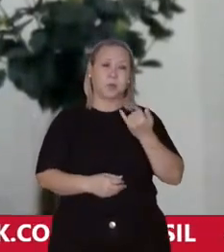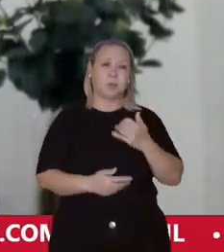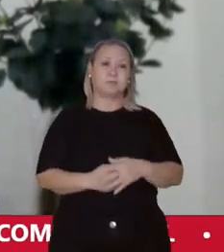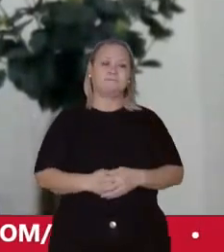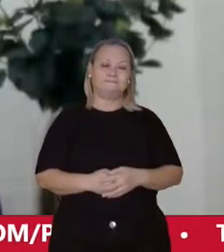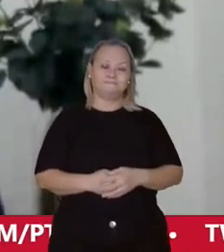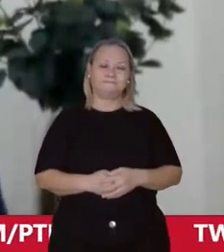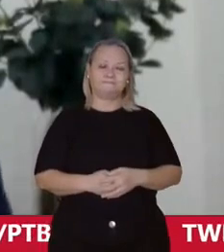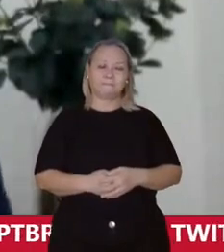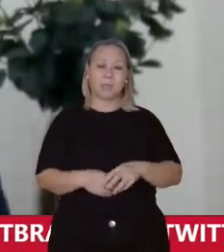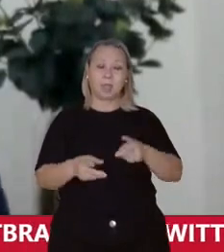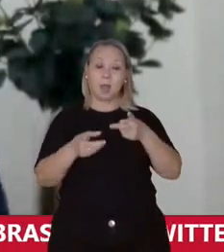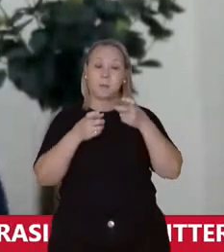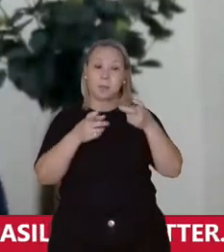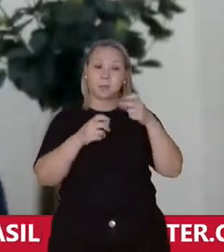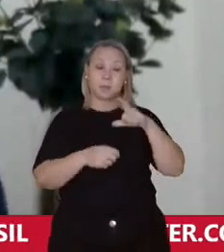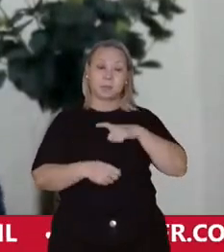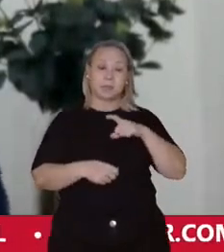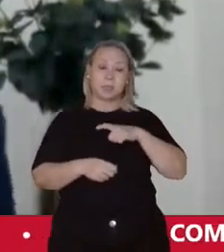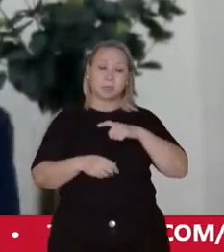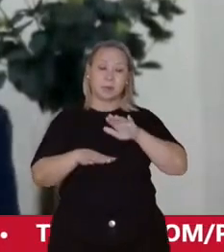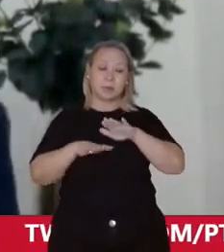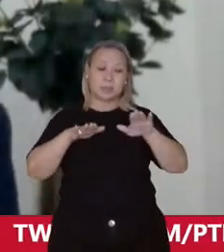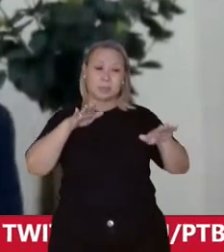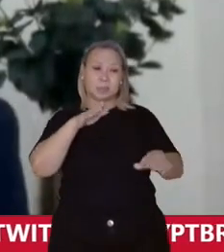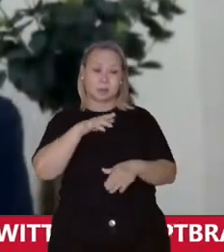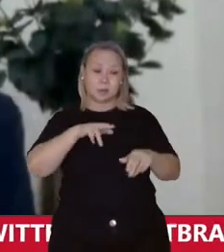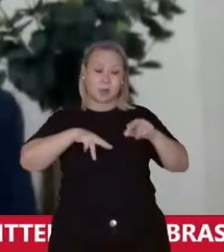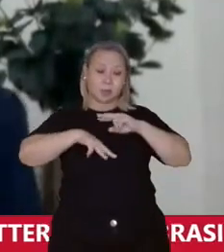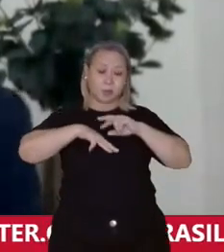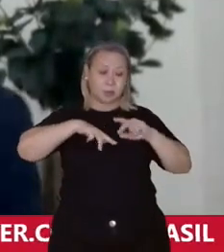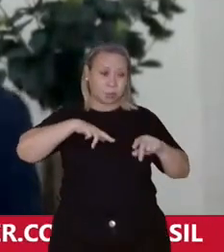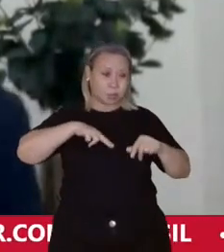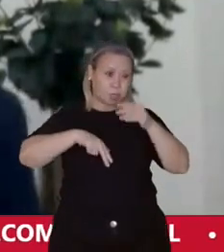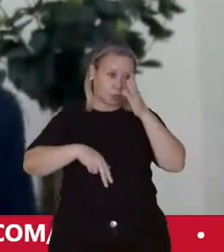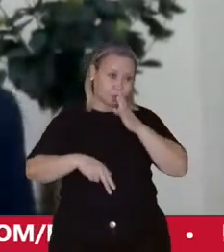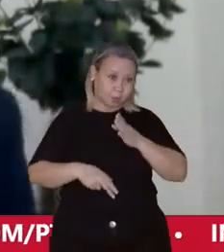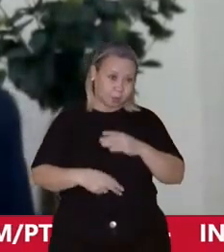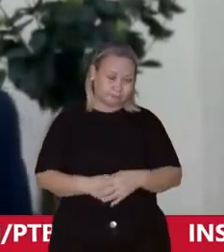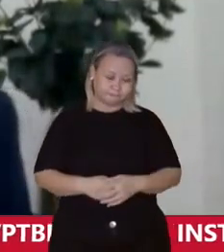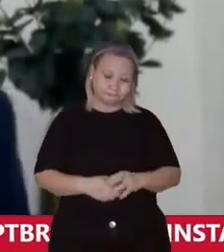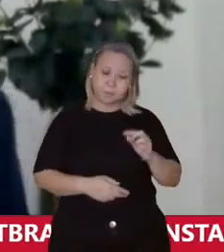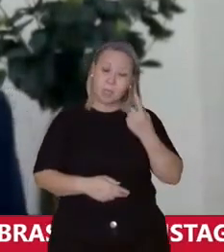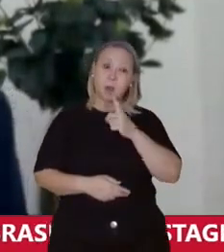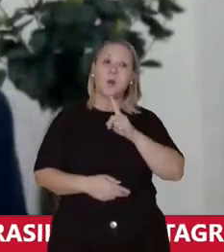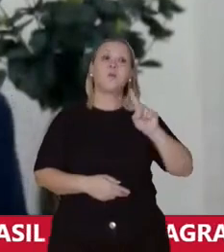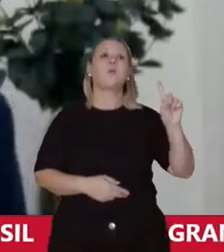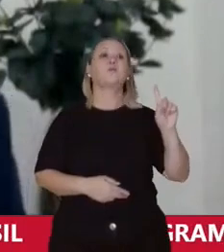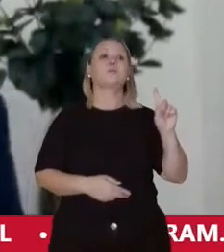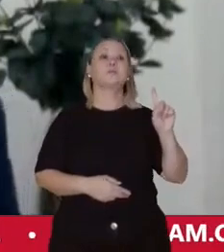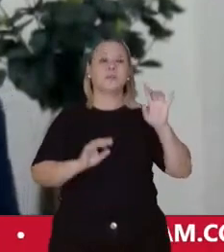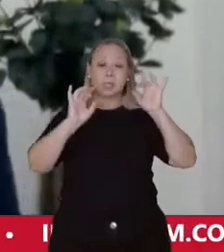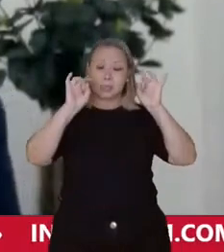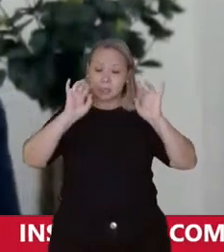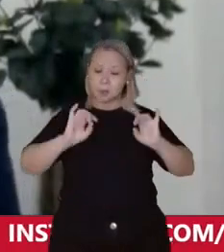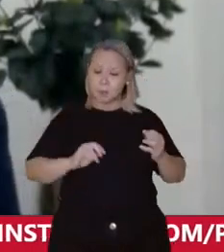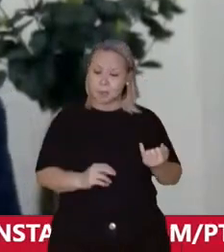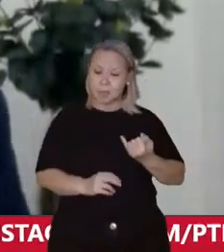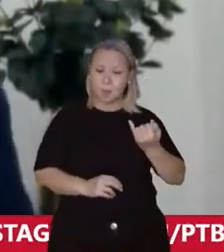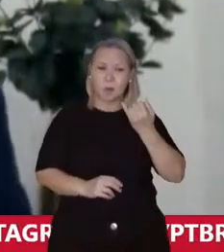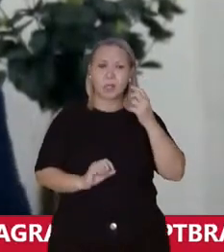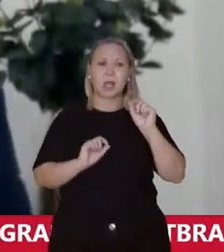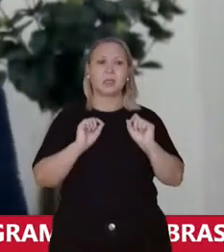muita desigualdade de gênero no Brasil. E por último, é extremamente